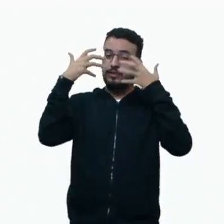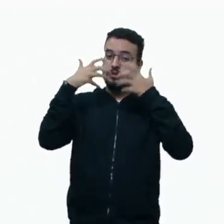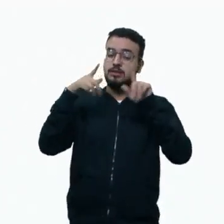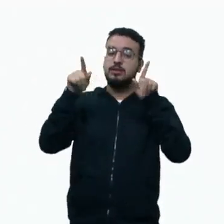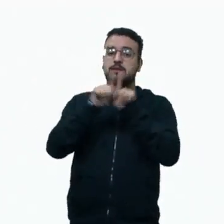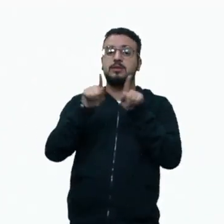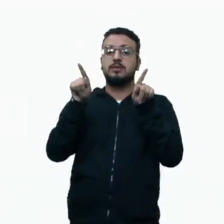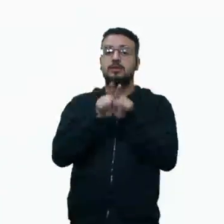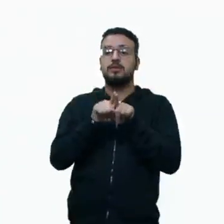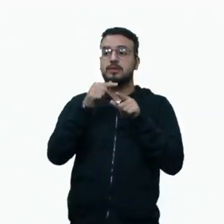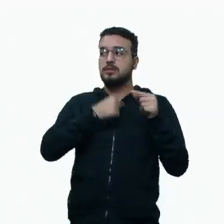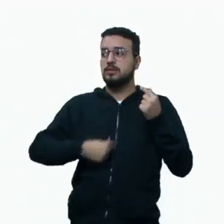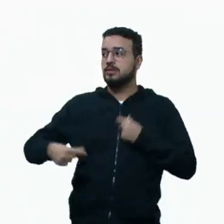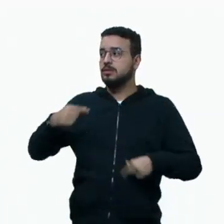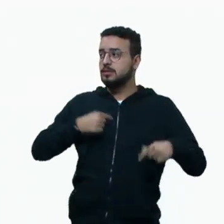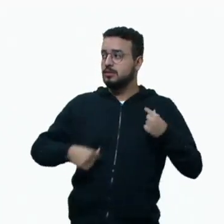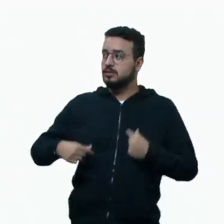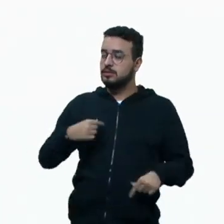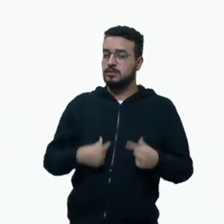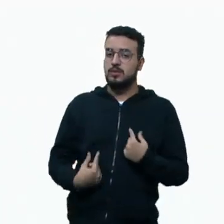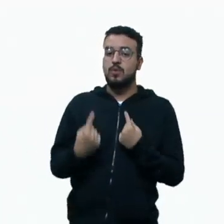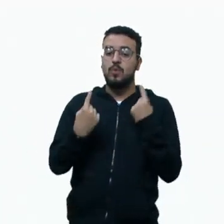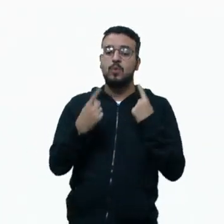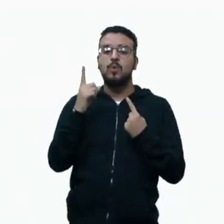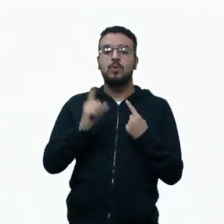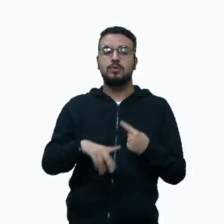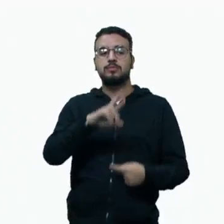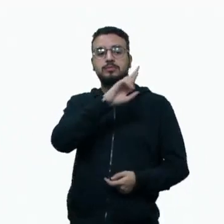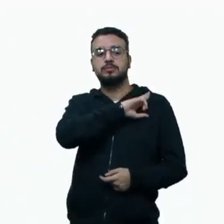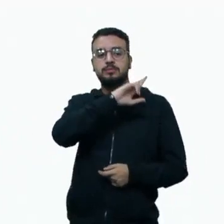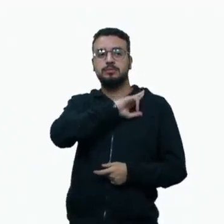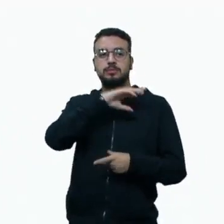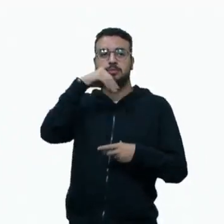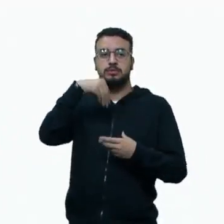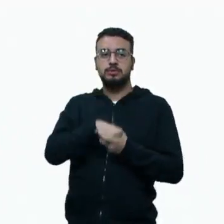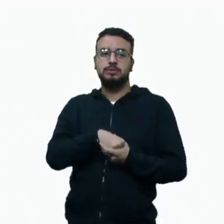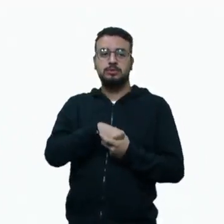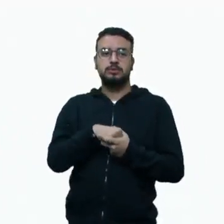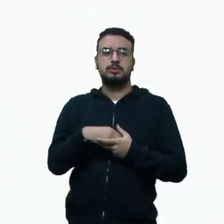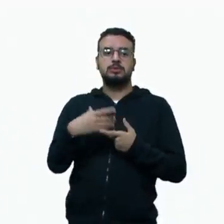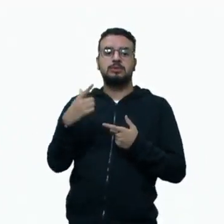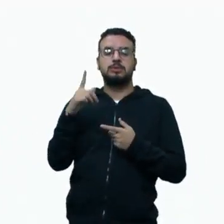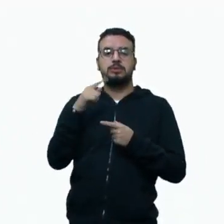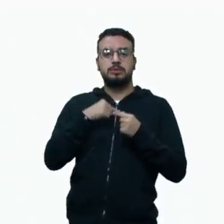vocês, quais são as funções presentes no meu sistema circulatório?